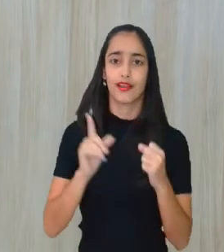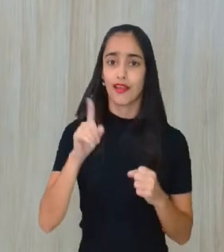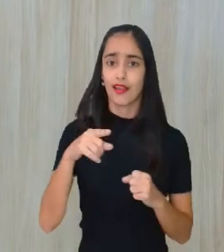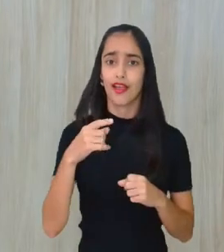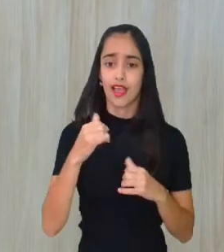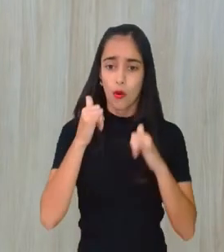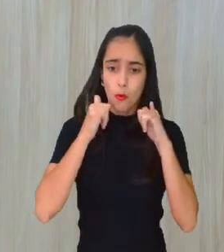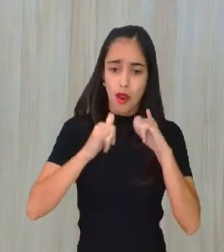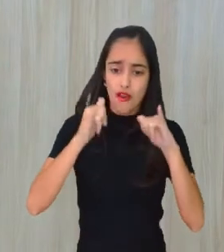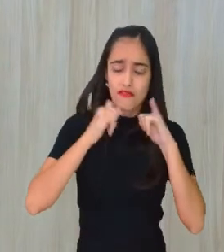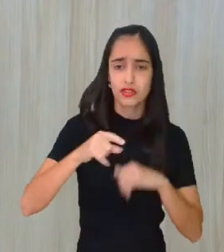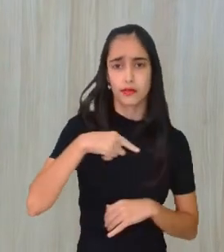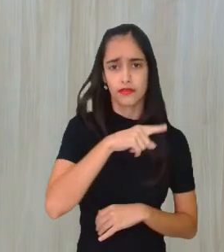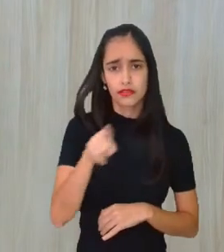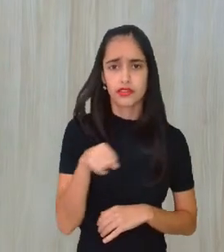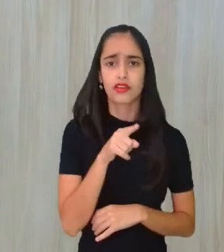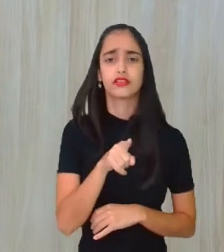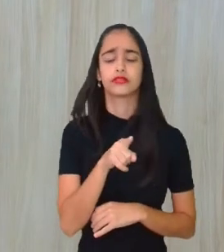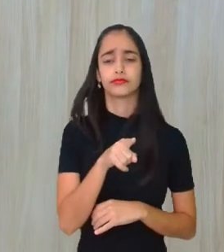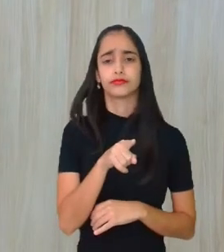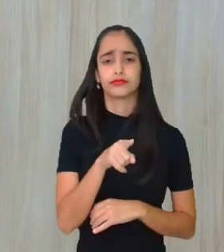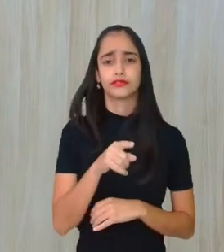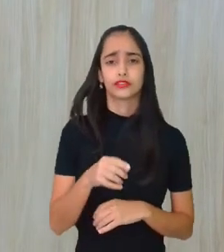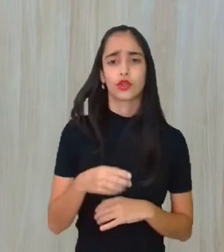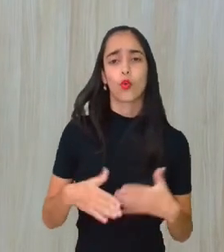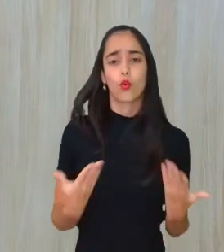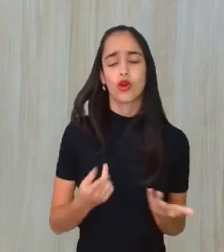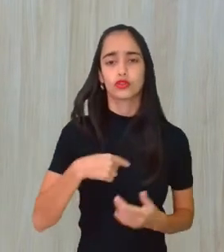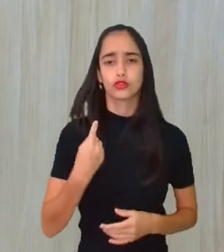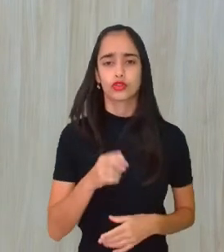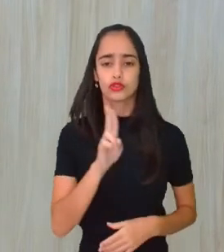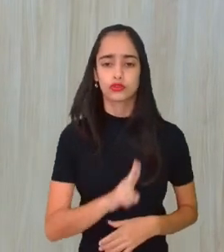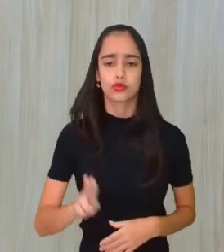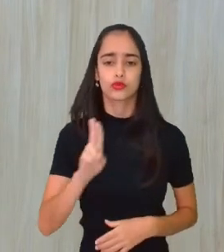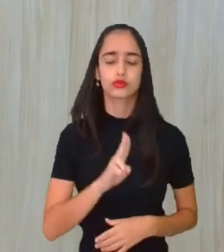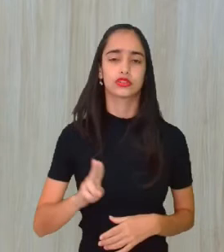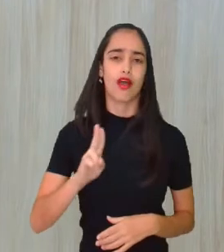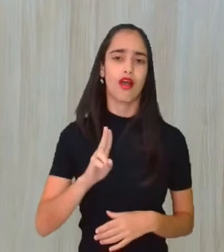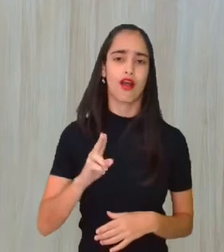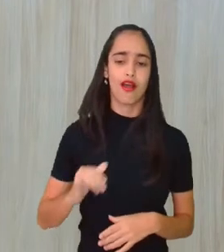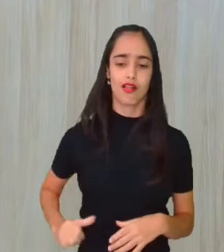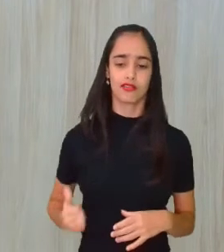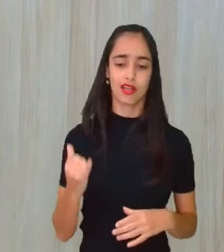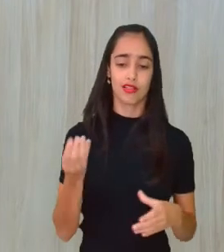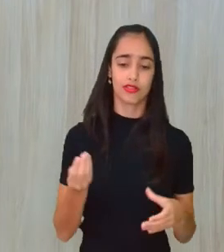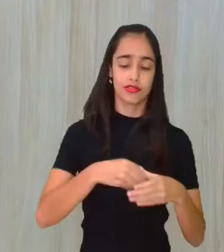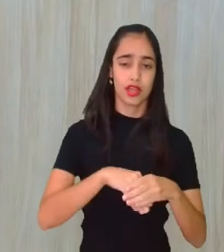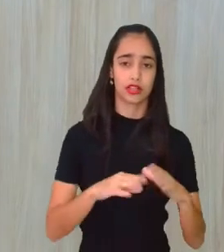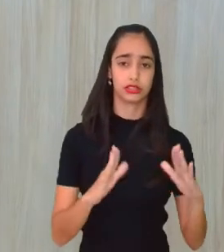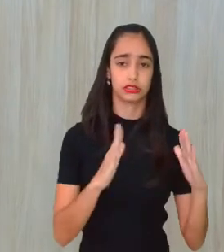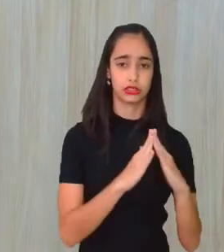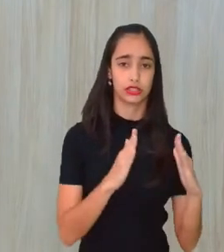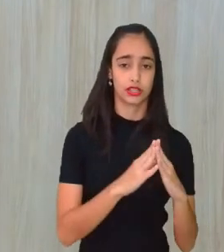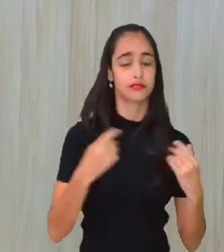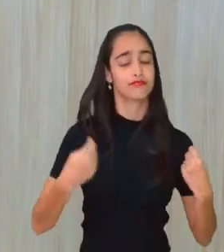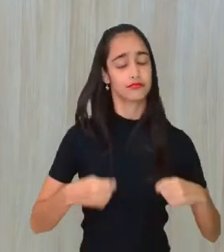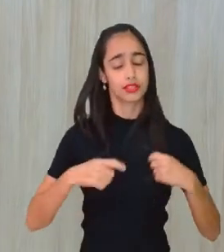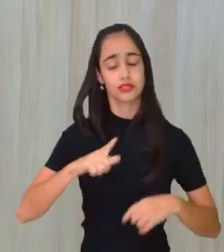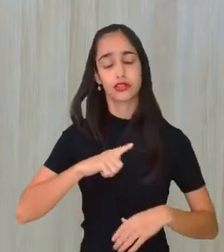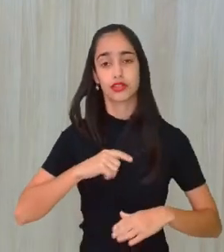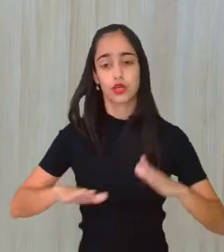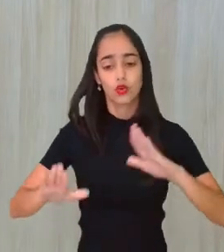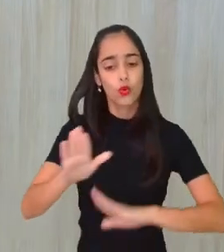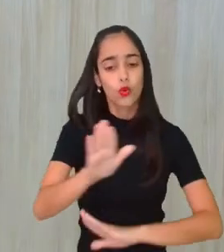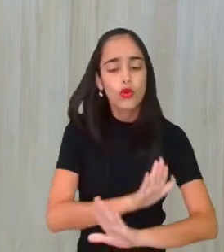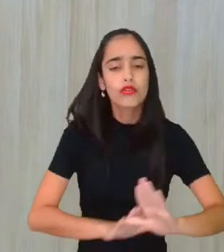para quando a gente for utilizar a eletricidade nas nossas residências. Então, muito cuidado, nós vamos trabalhar